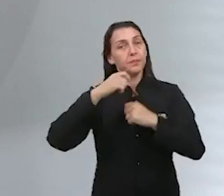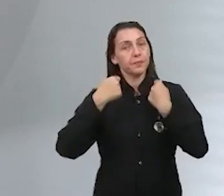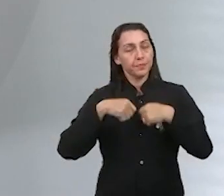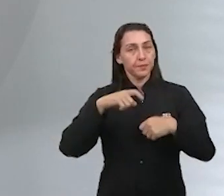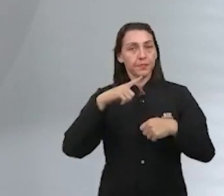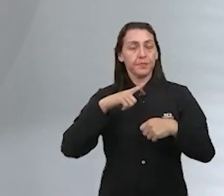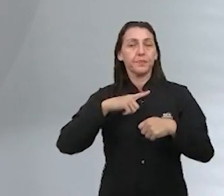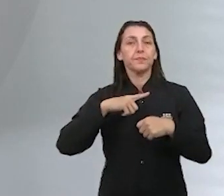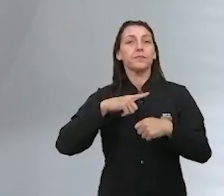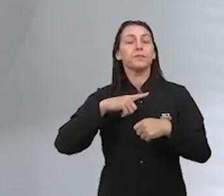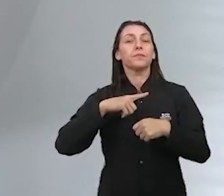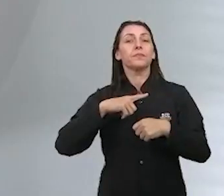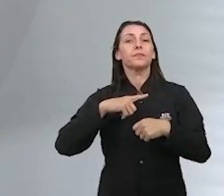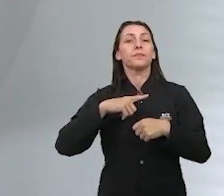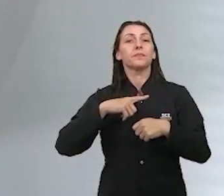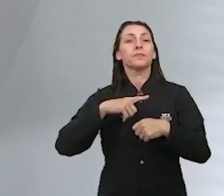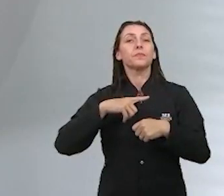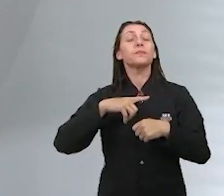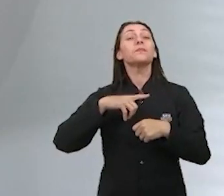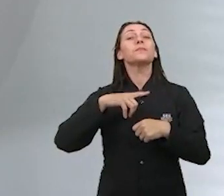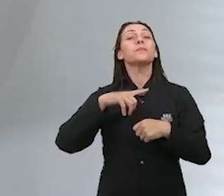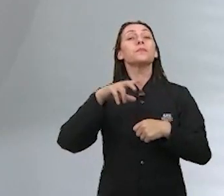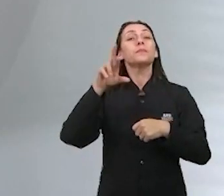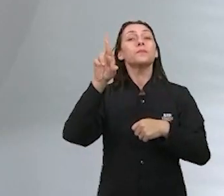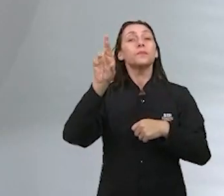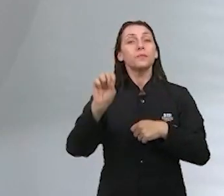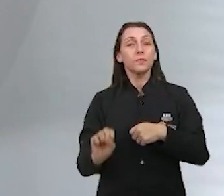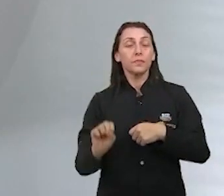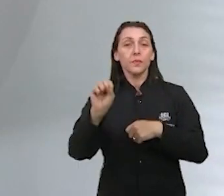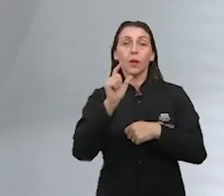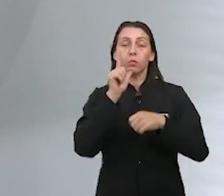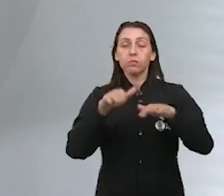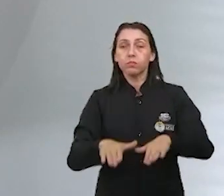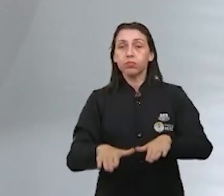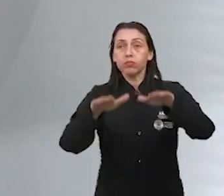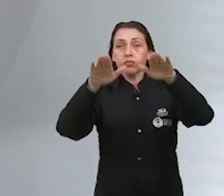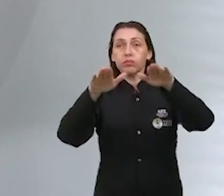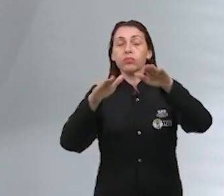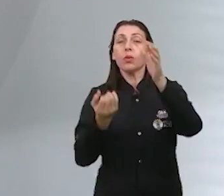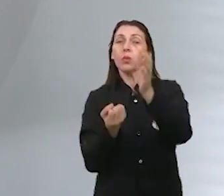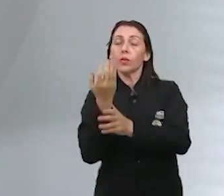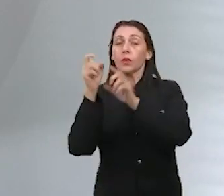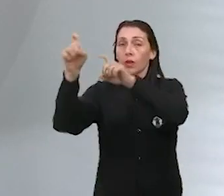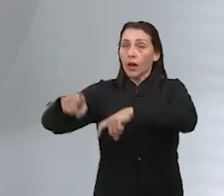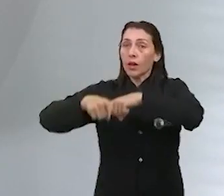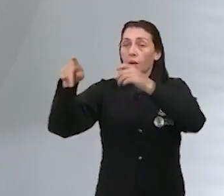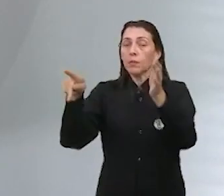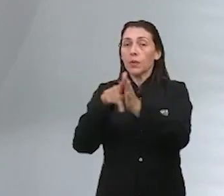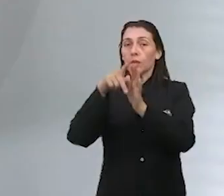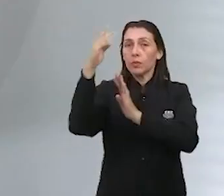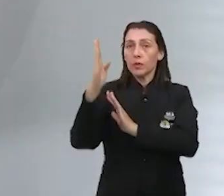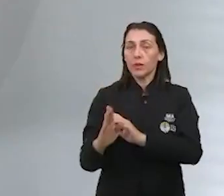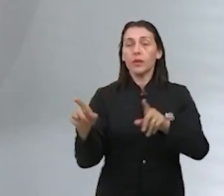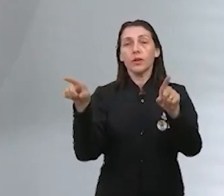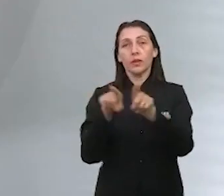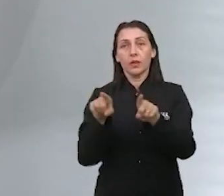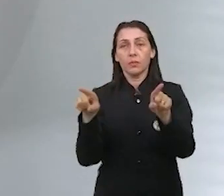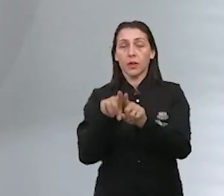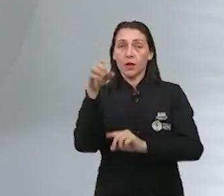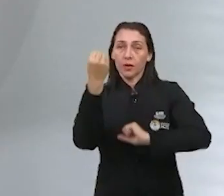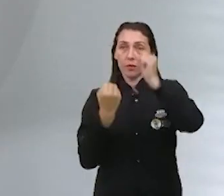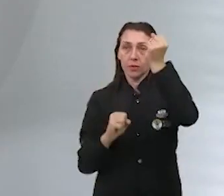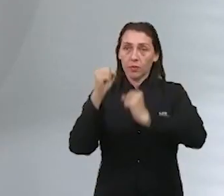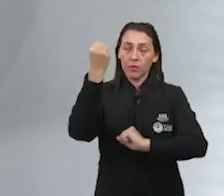aí como o Rio Grande do Sul, recentemente, que ficou muito tempo alagado e é um grande produtor agrícola do Brasil, além de ser um complexo industrial